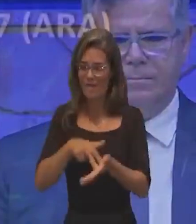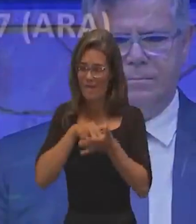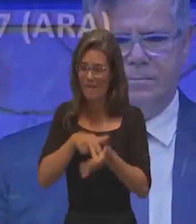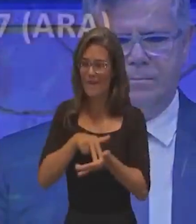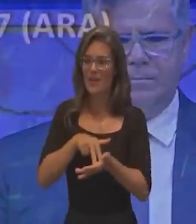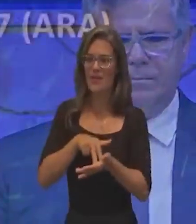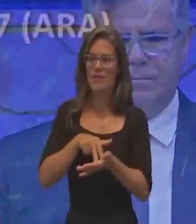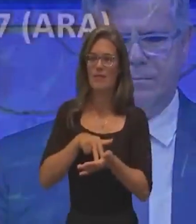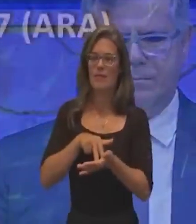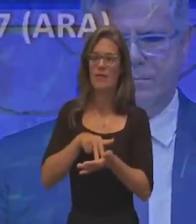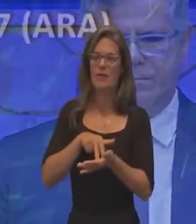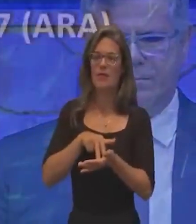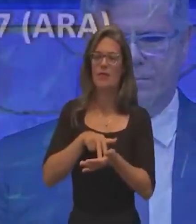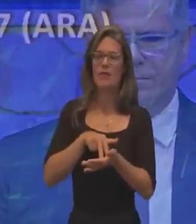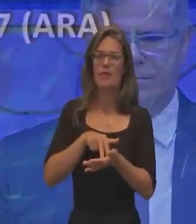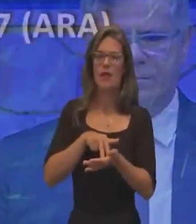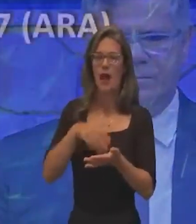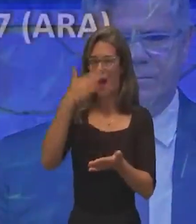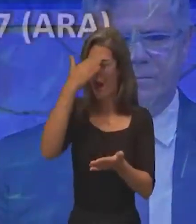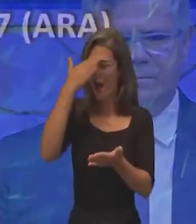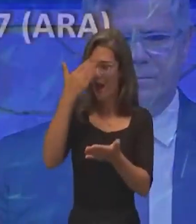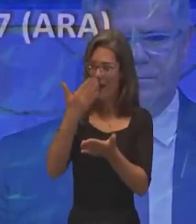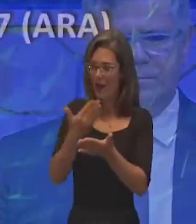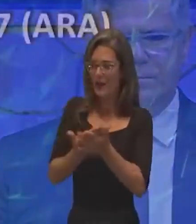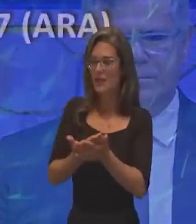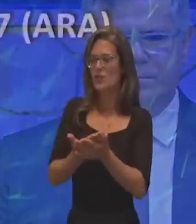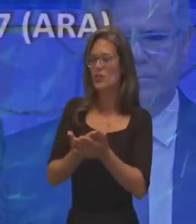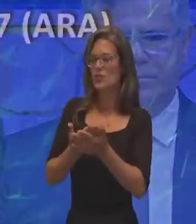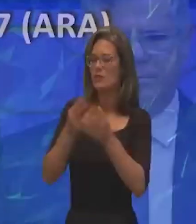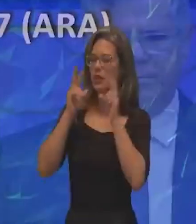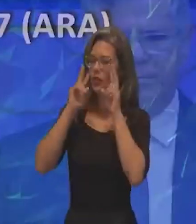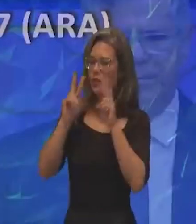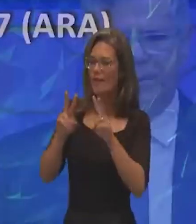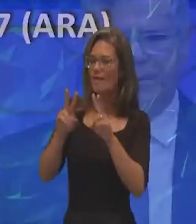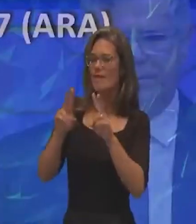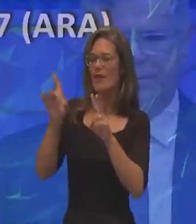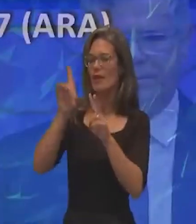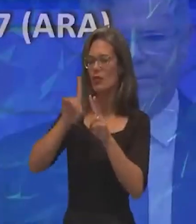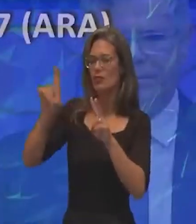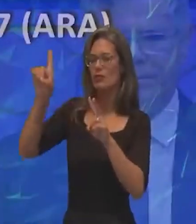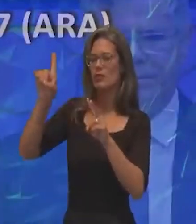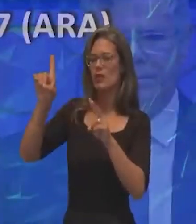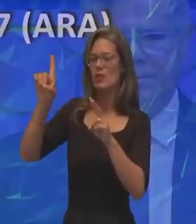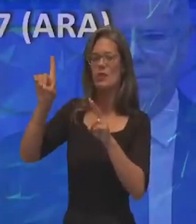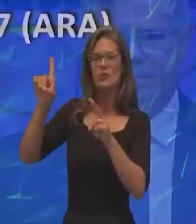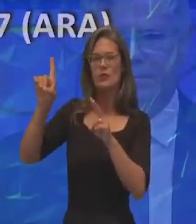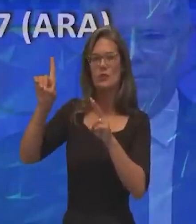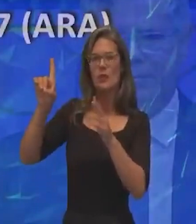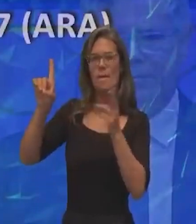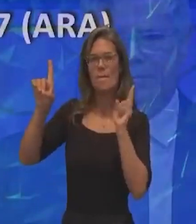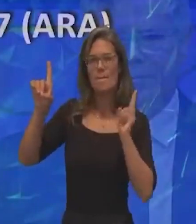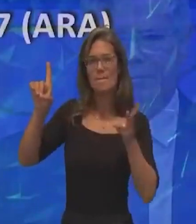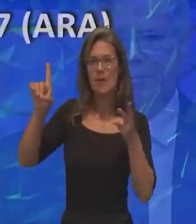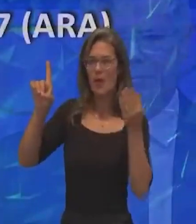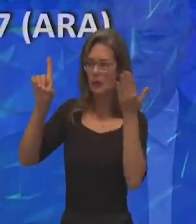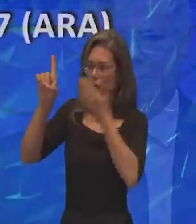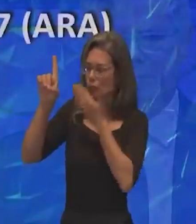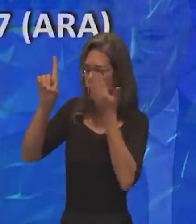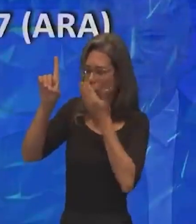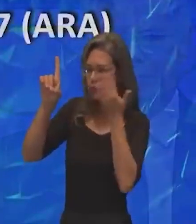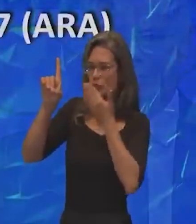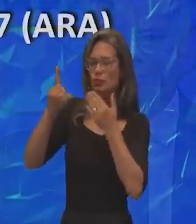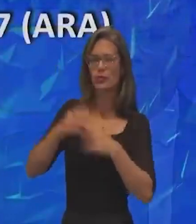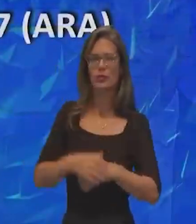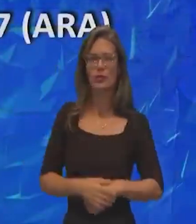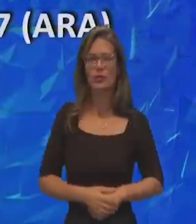quem vê aquele que é invisível. Moisés sabia da fúria do rei do Egito, Moisés sabia do seu